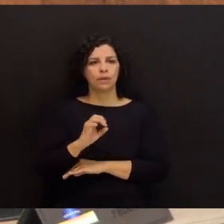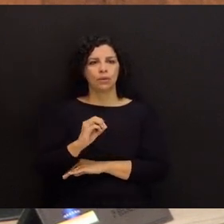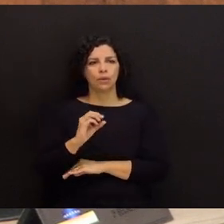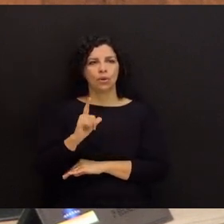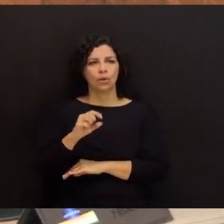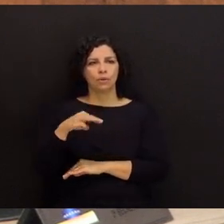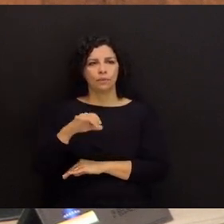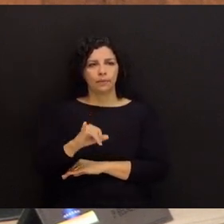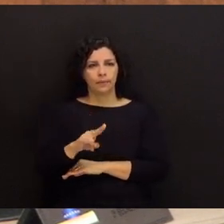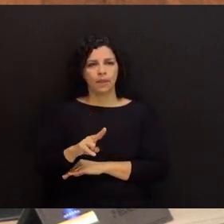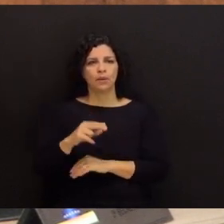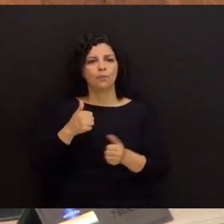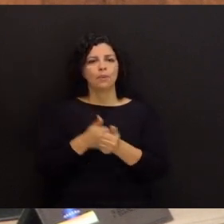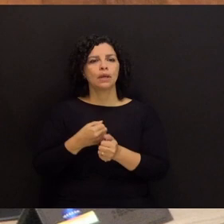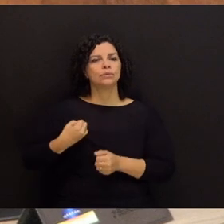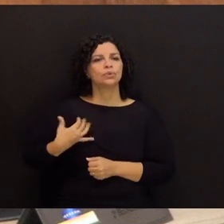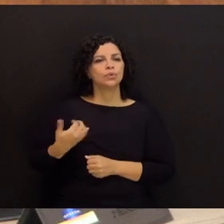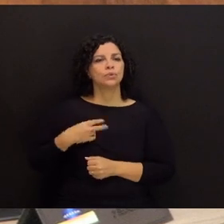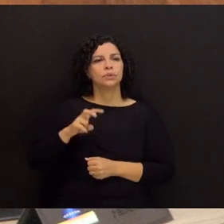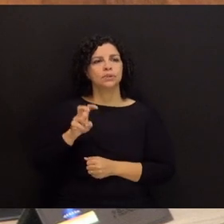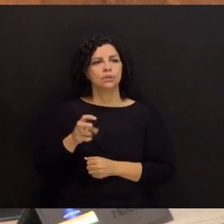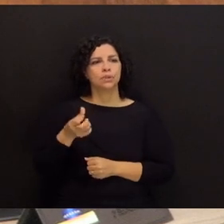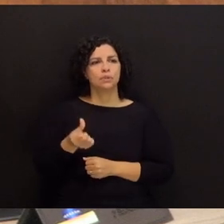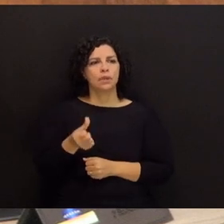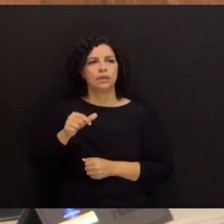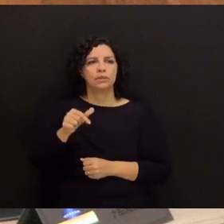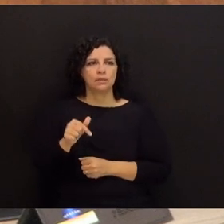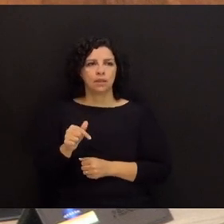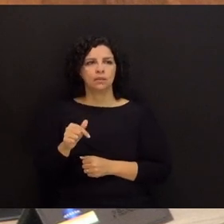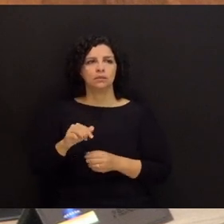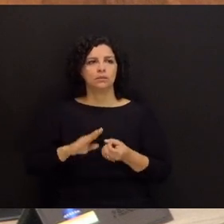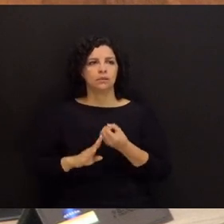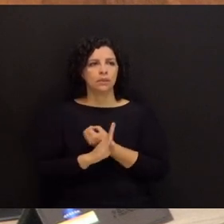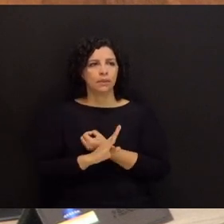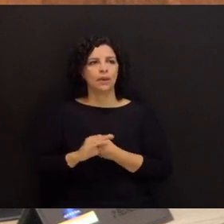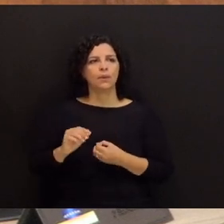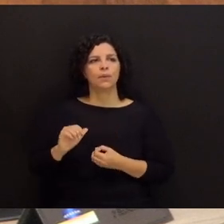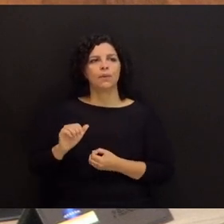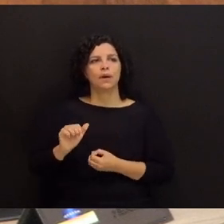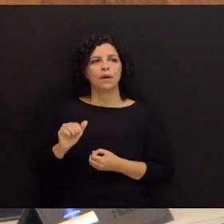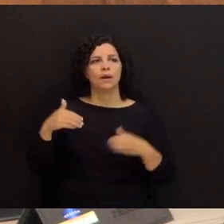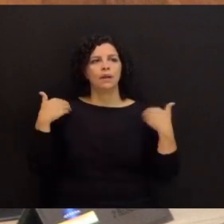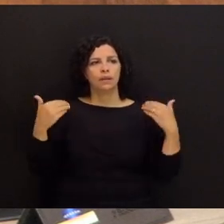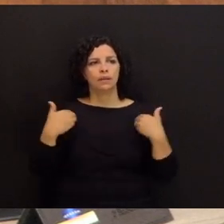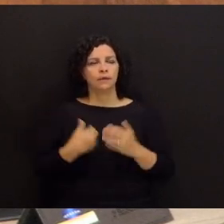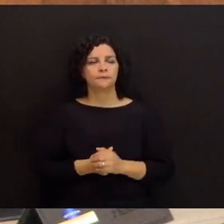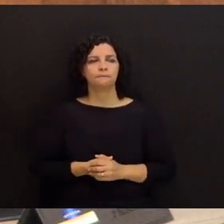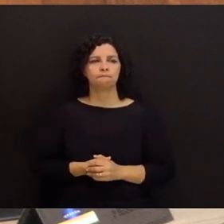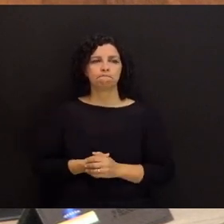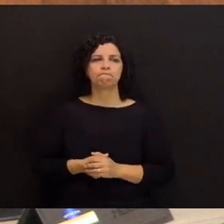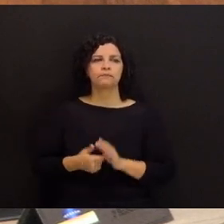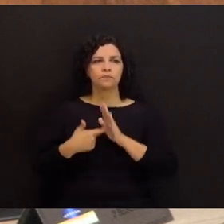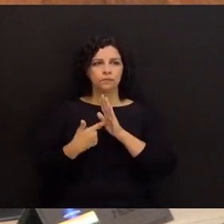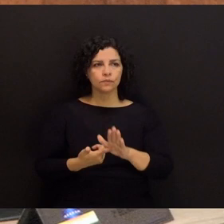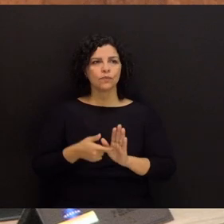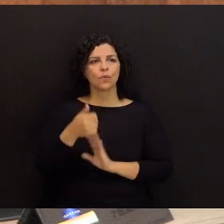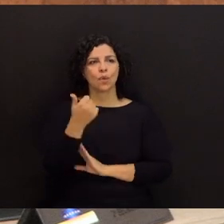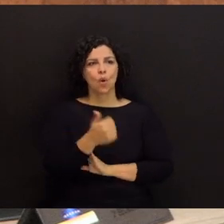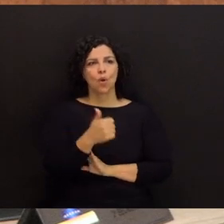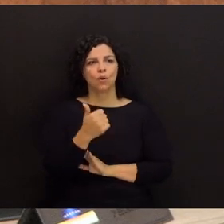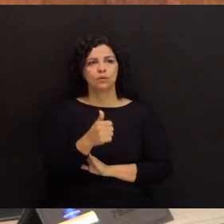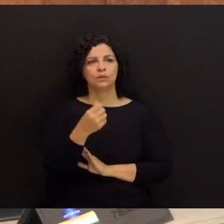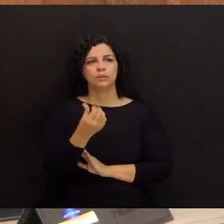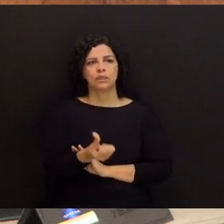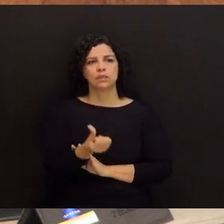próximo ao número 567 no bairro Jardim Alegria Educação de número